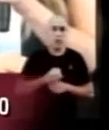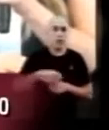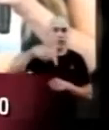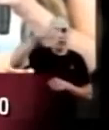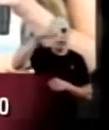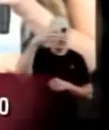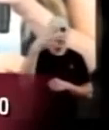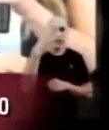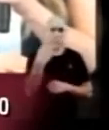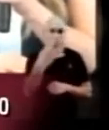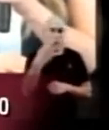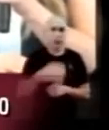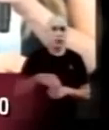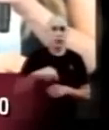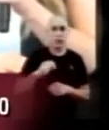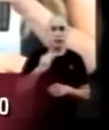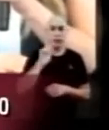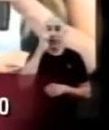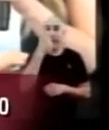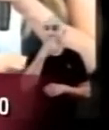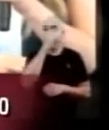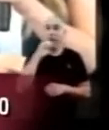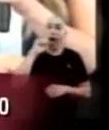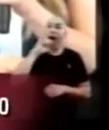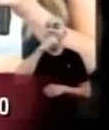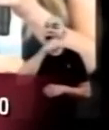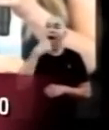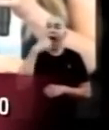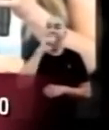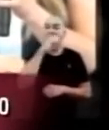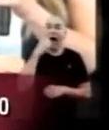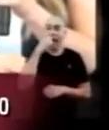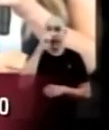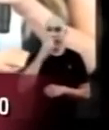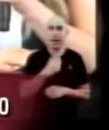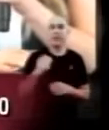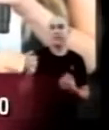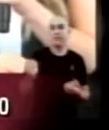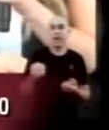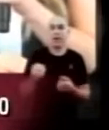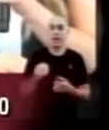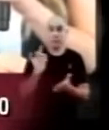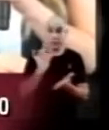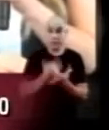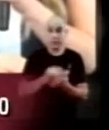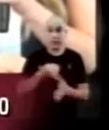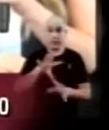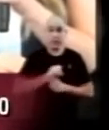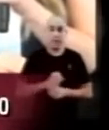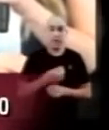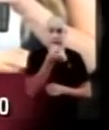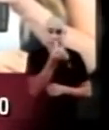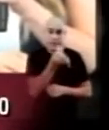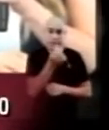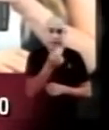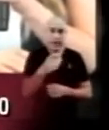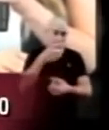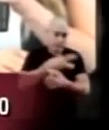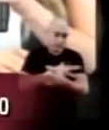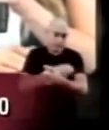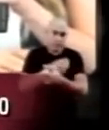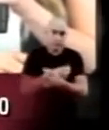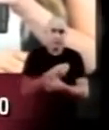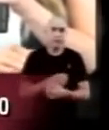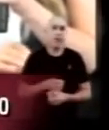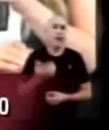por RT-PCR, o teste de SWAB, que é o que é uma infecção mais recente, e 6 por testes sorológicos, que é uma provável